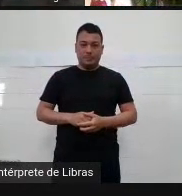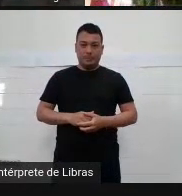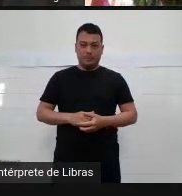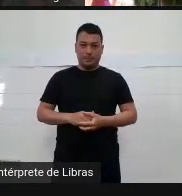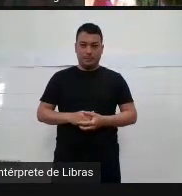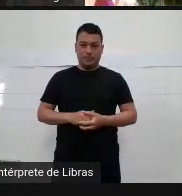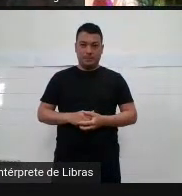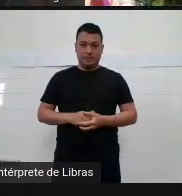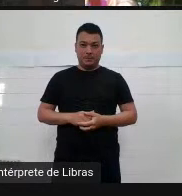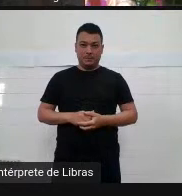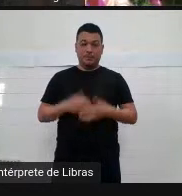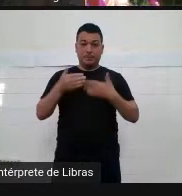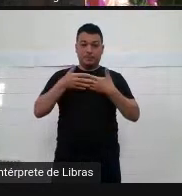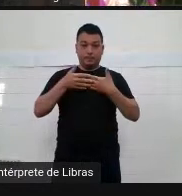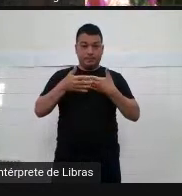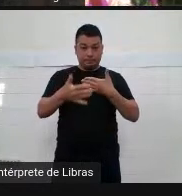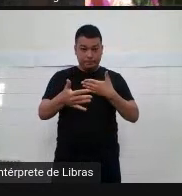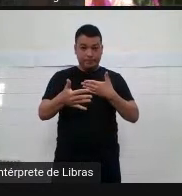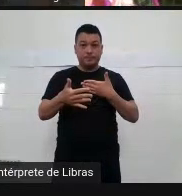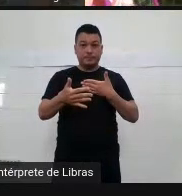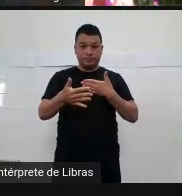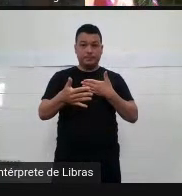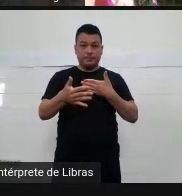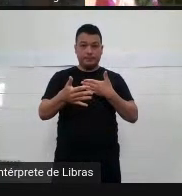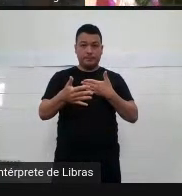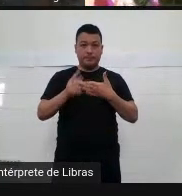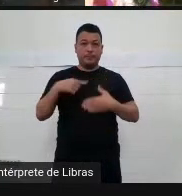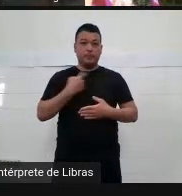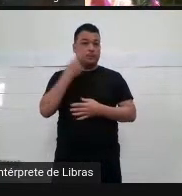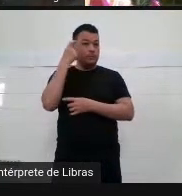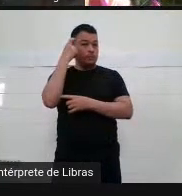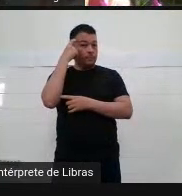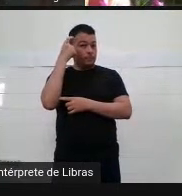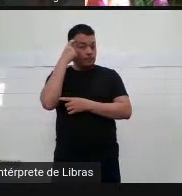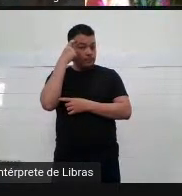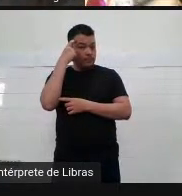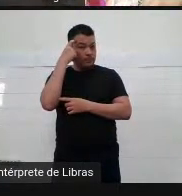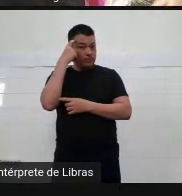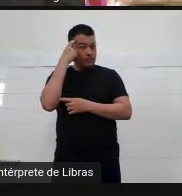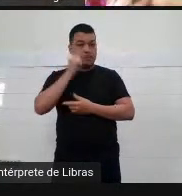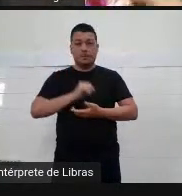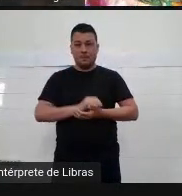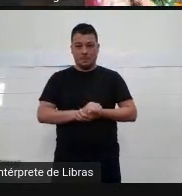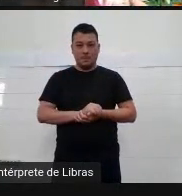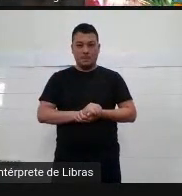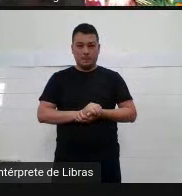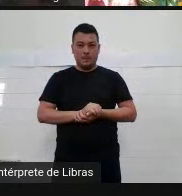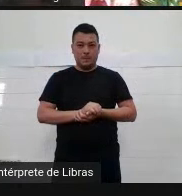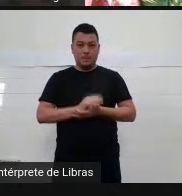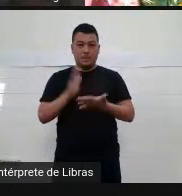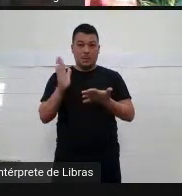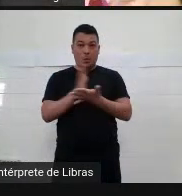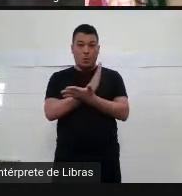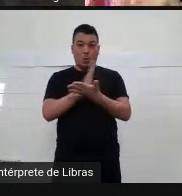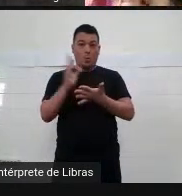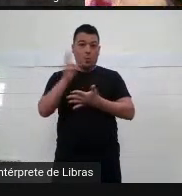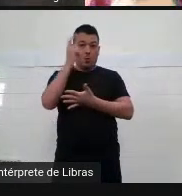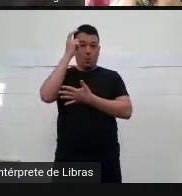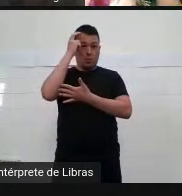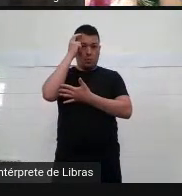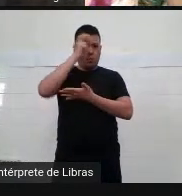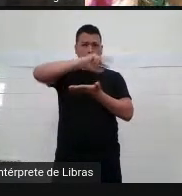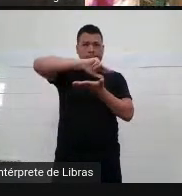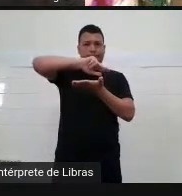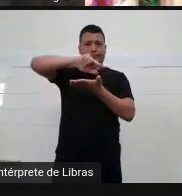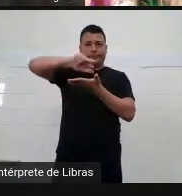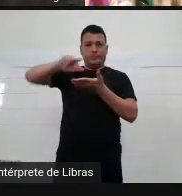na sequência, a ideia é justamente pensar que em qualquer cultura, né, o